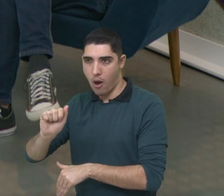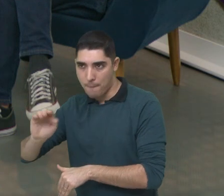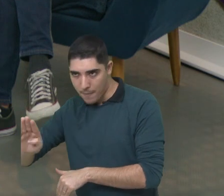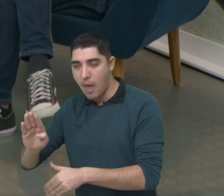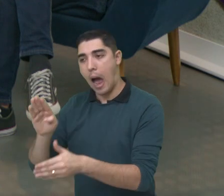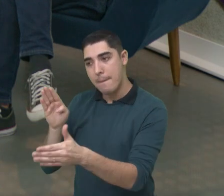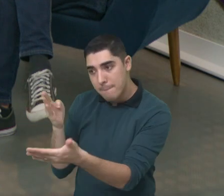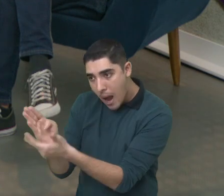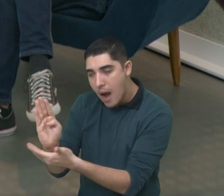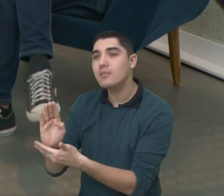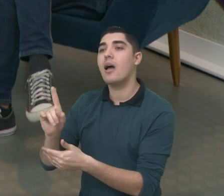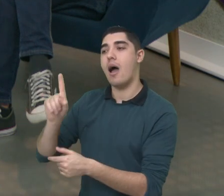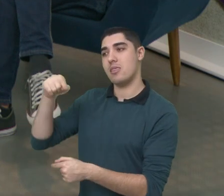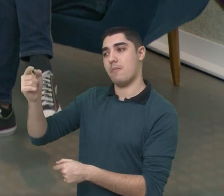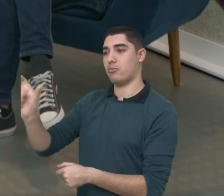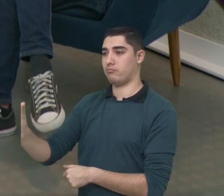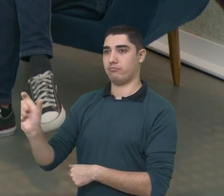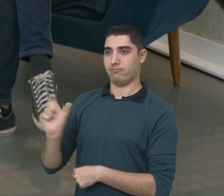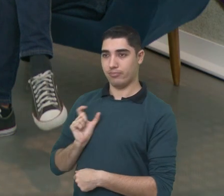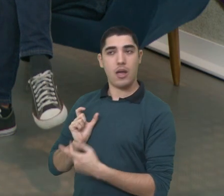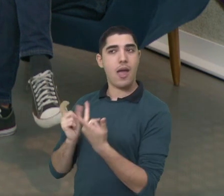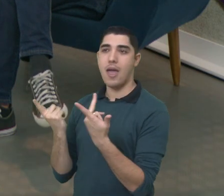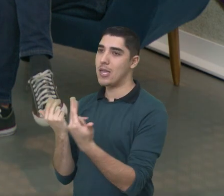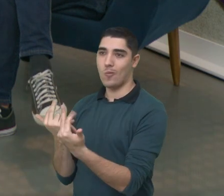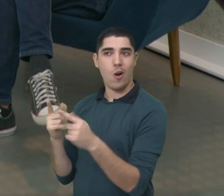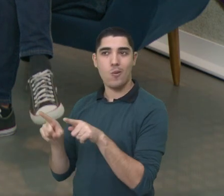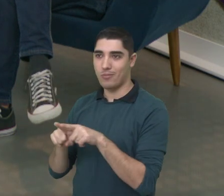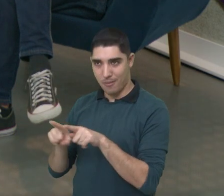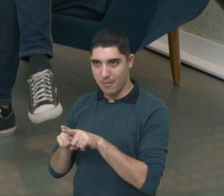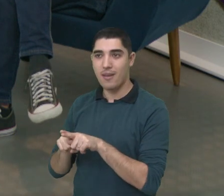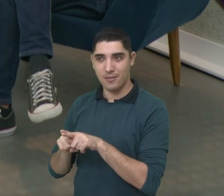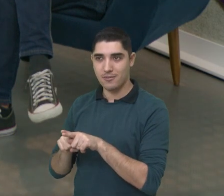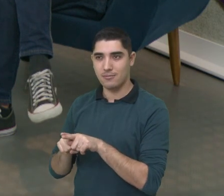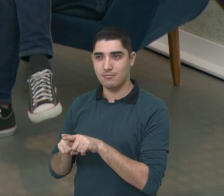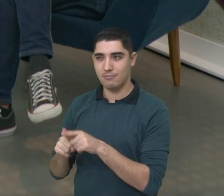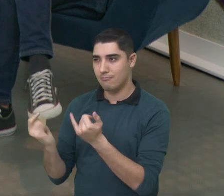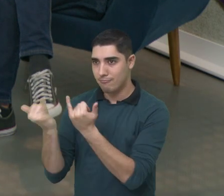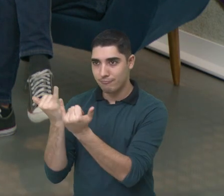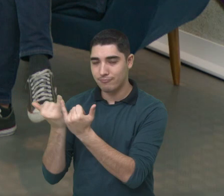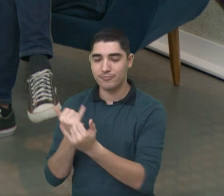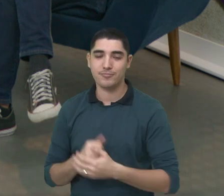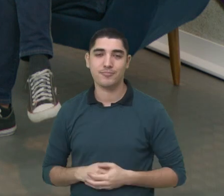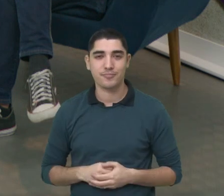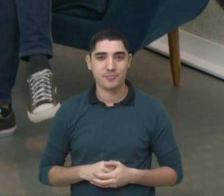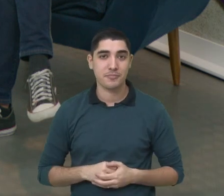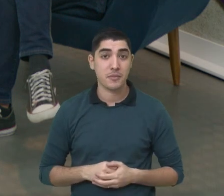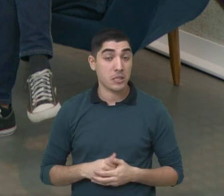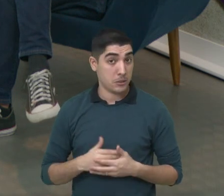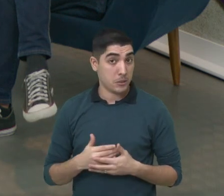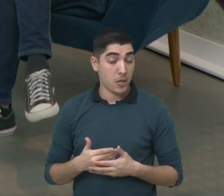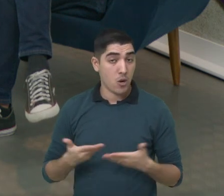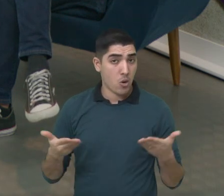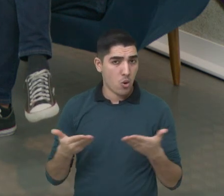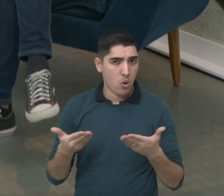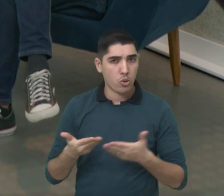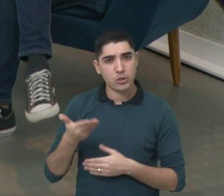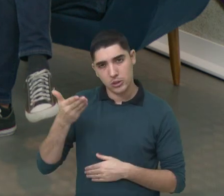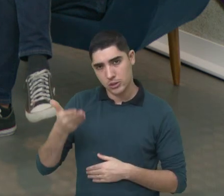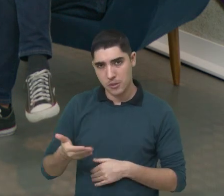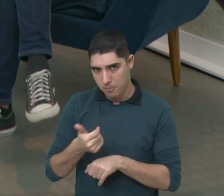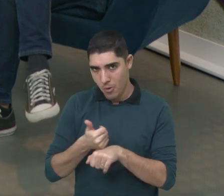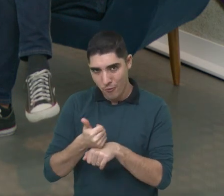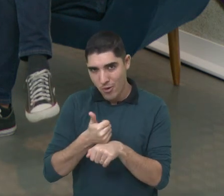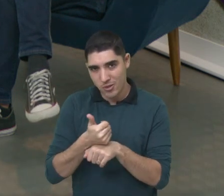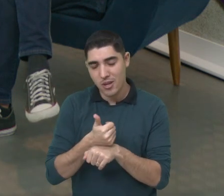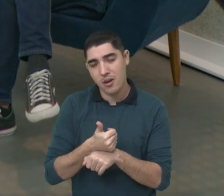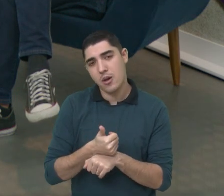e depois, em seguida, se inscrever na Ordem dos Advogados. Hoje o corretor ele é